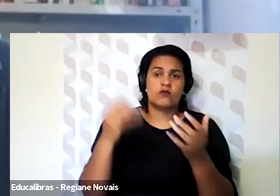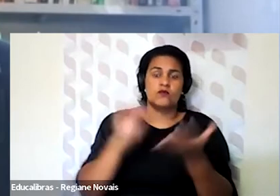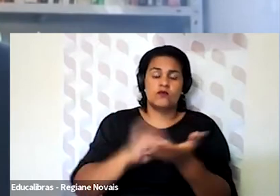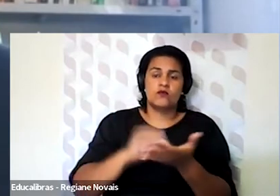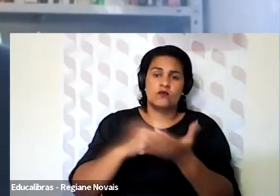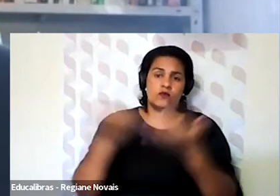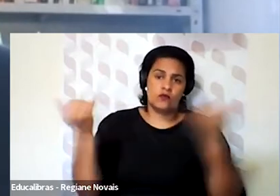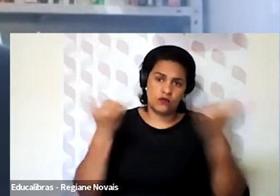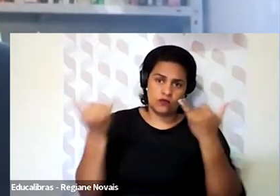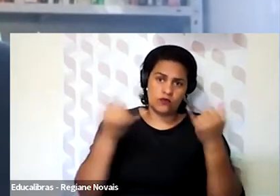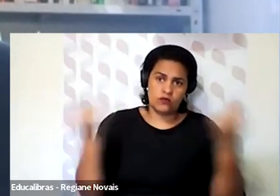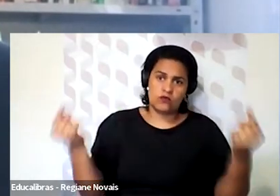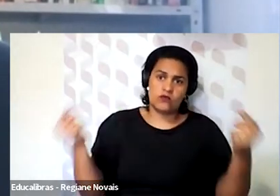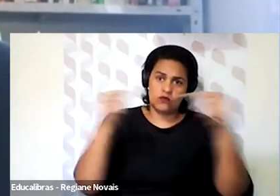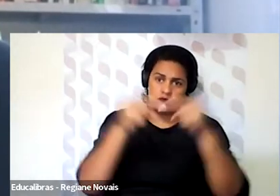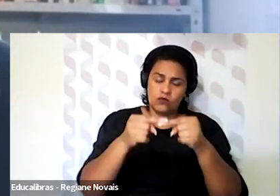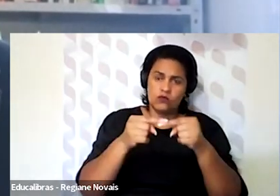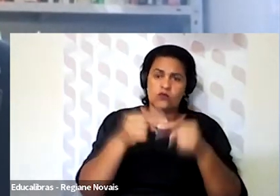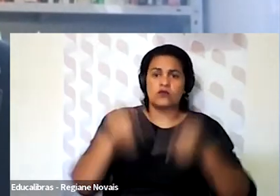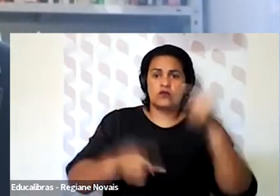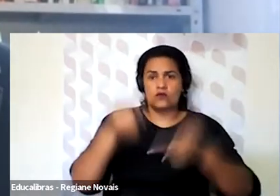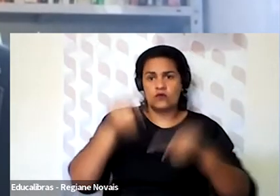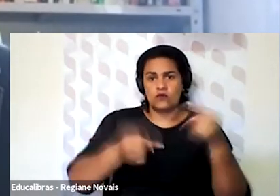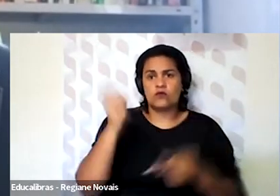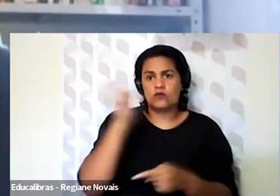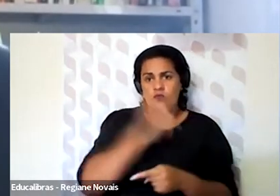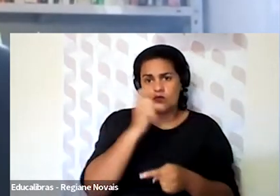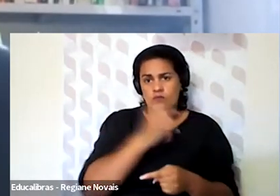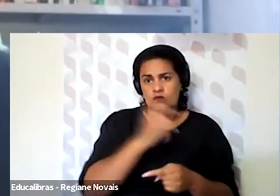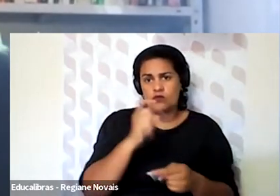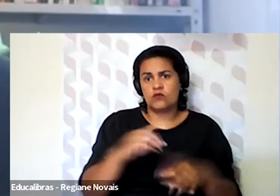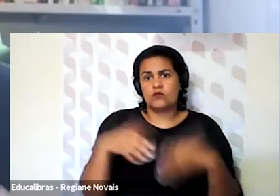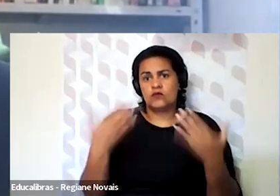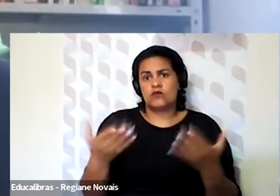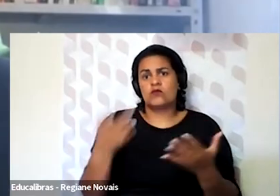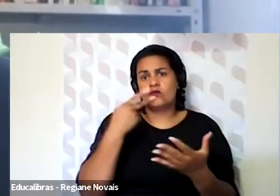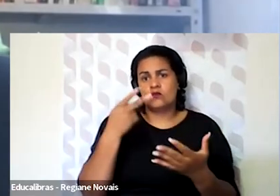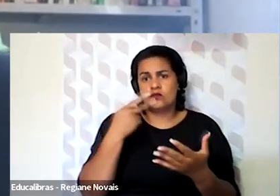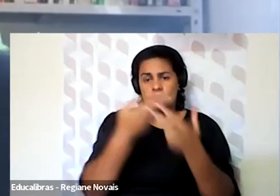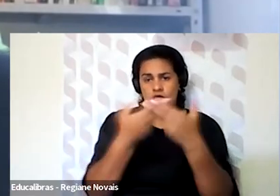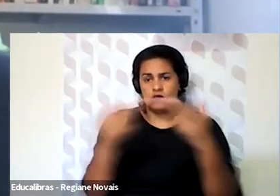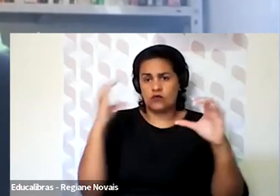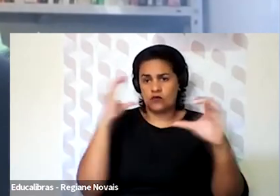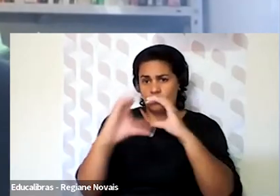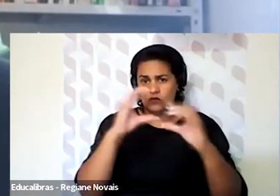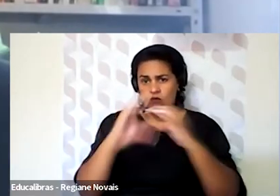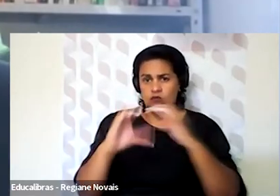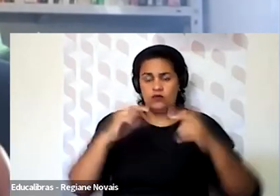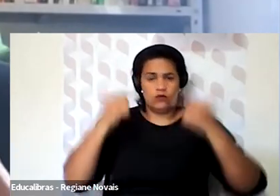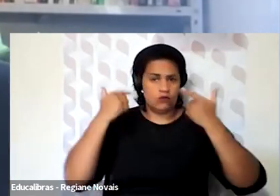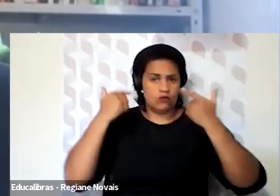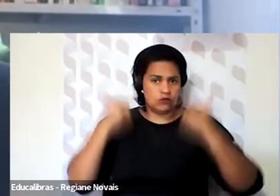política com a mentira. Então, tratar os meios de comunicação como neutros nessa história ou como imparciais é um equívoco, se